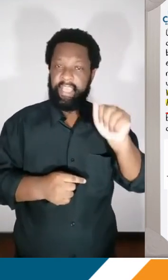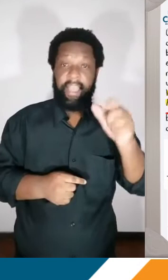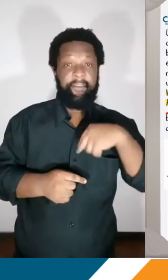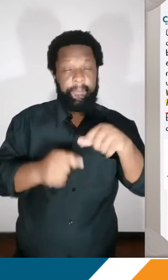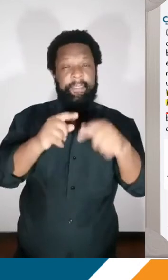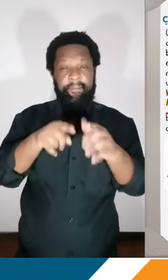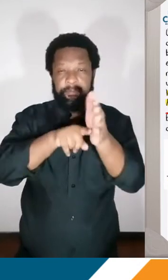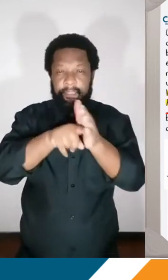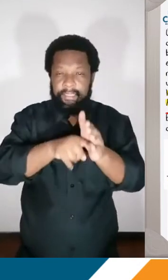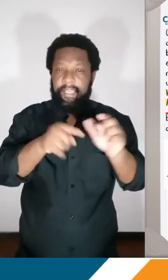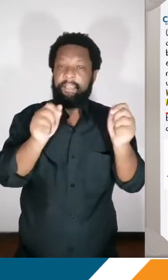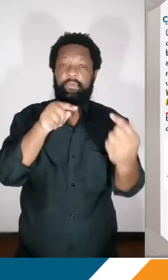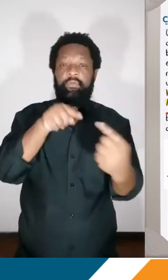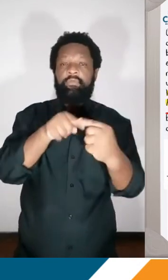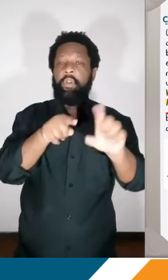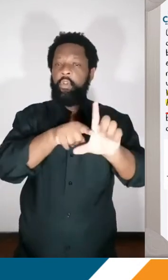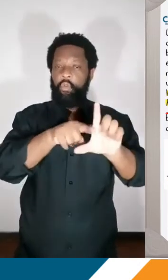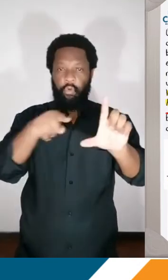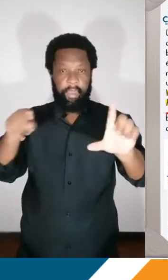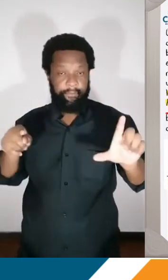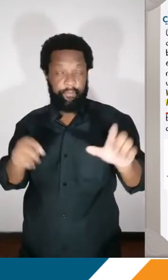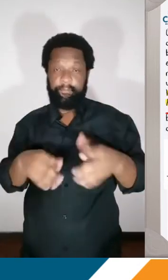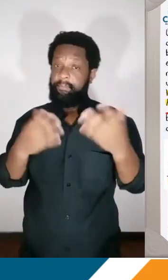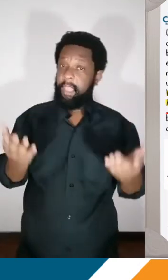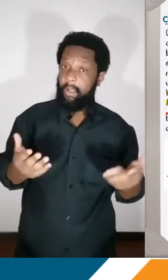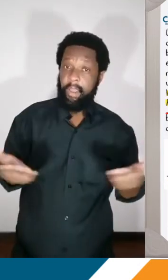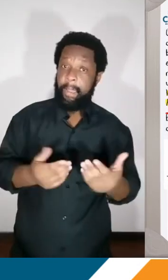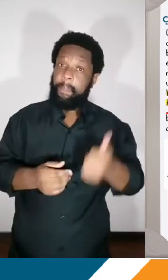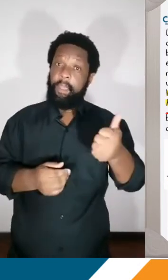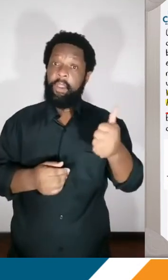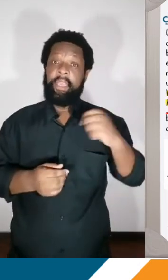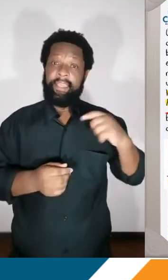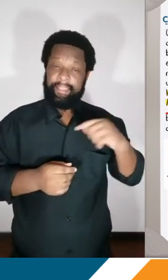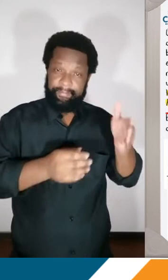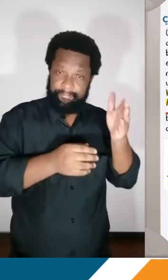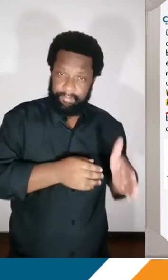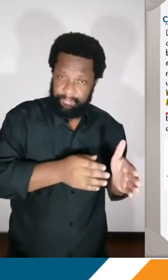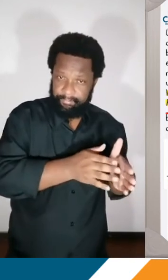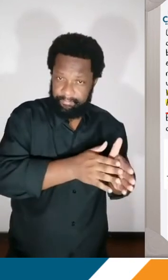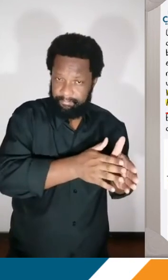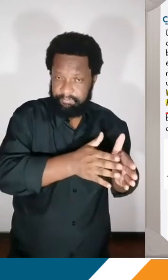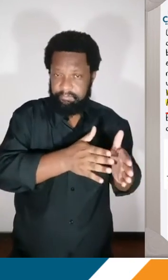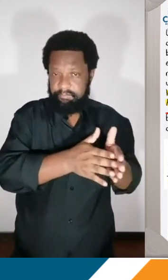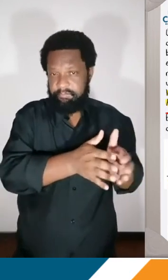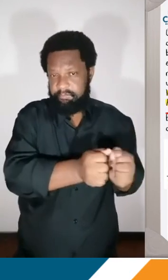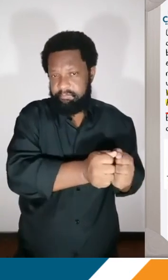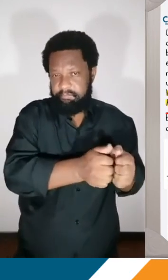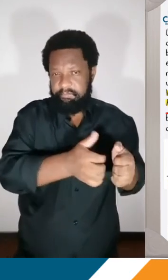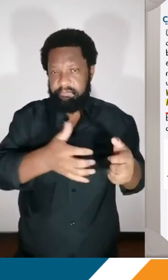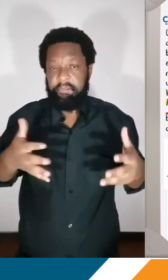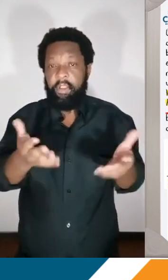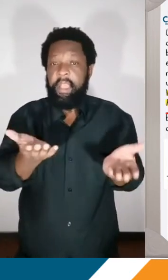analisar no gráfico. Então, para esse primeiro momento, ou seja, do momento que ele sai daqui, da distensão da mola e chega